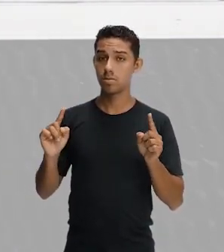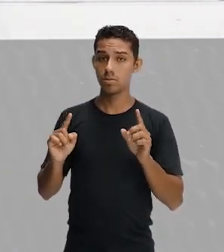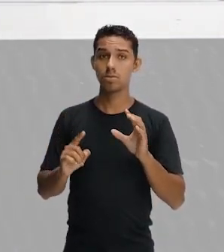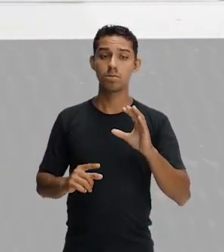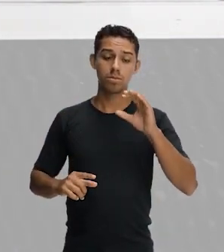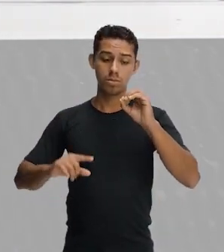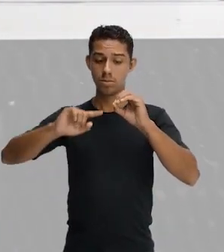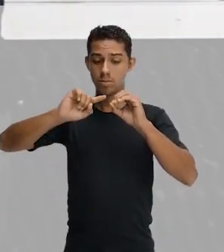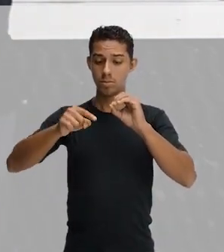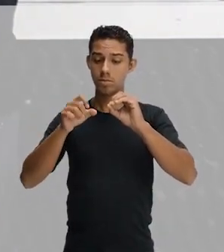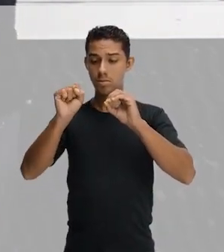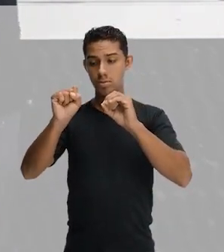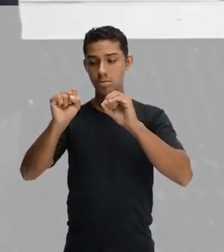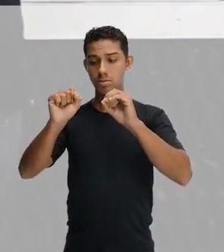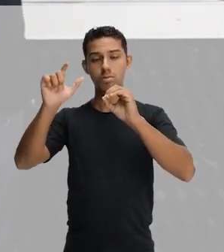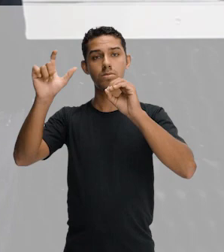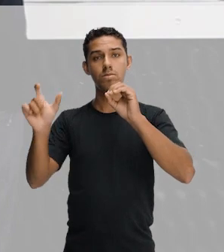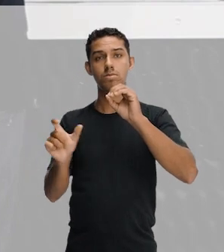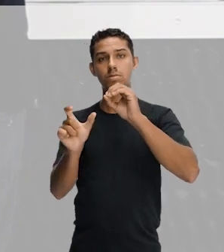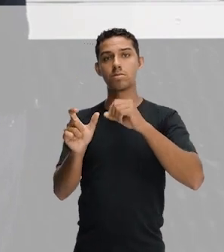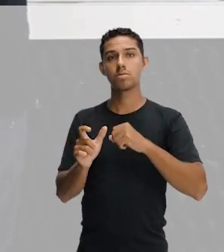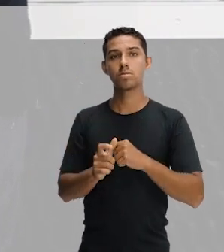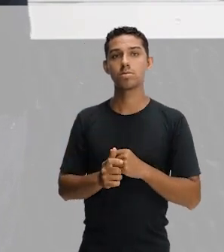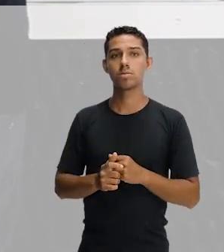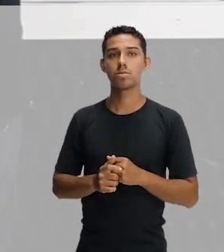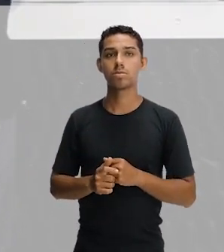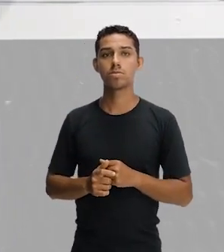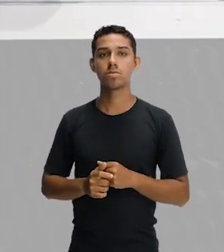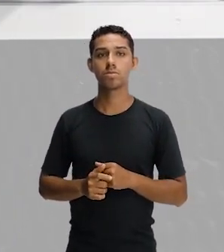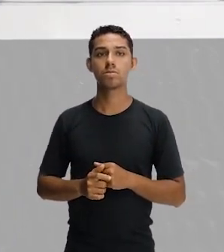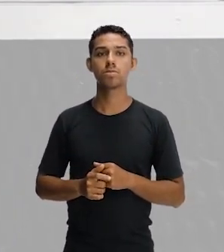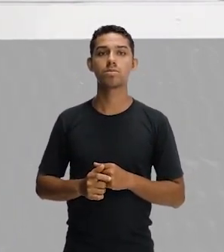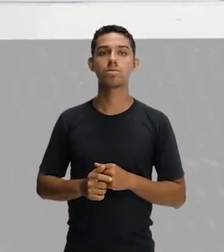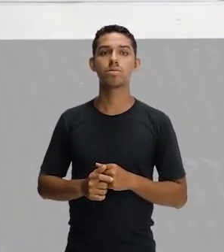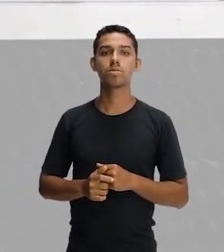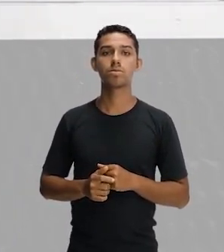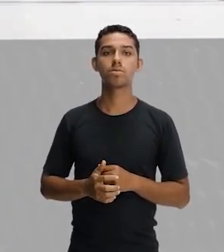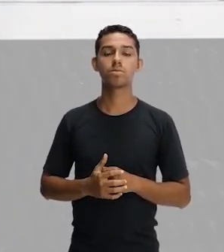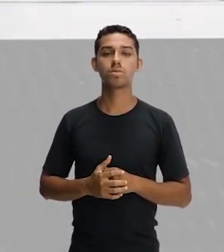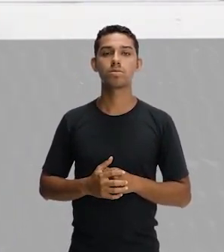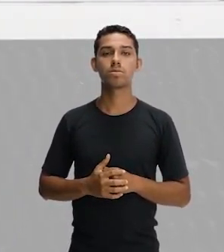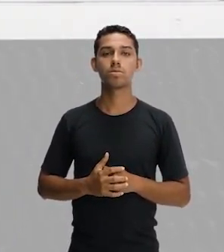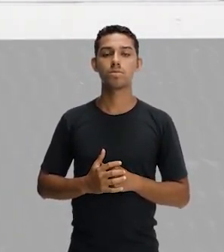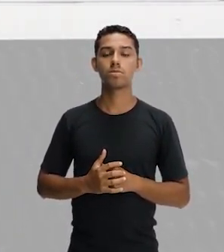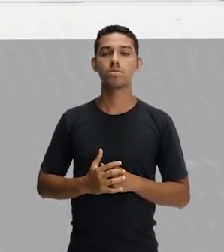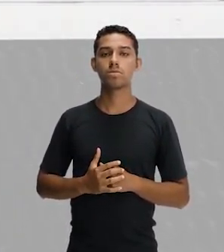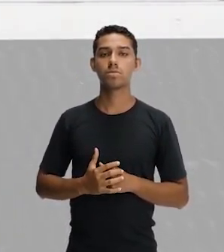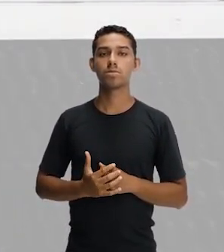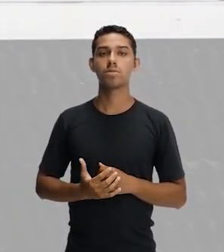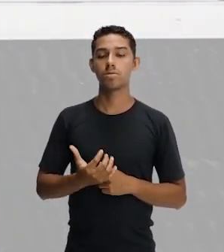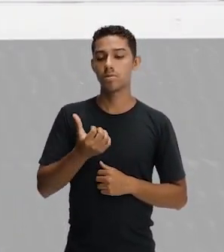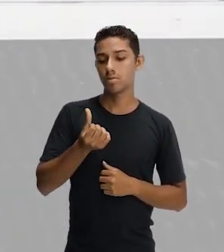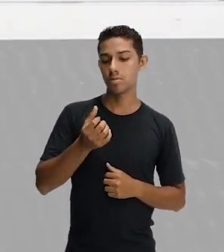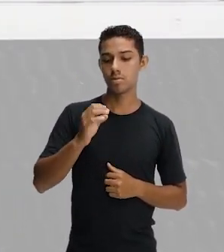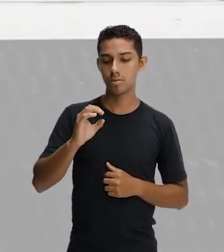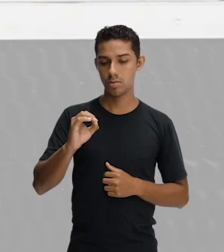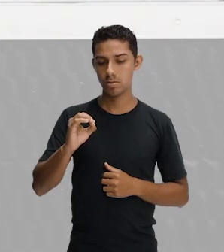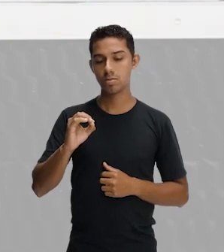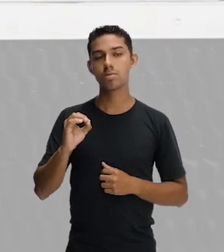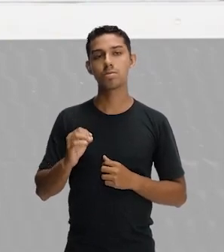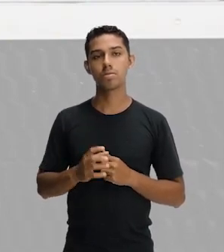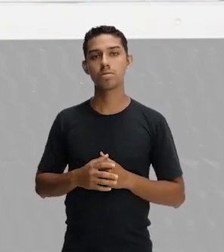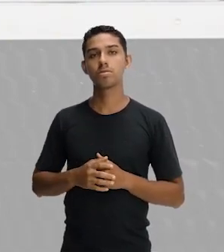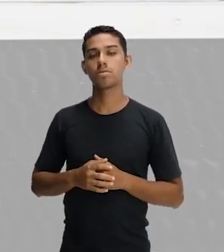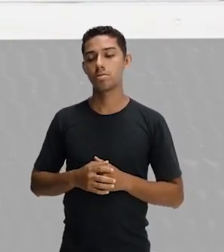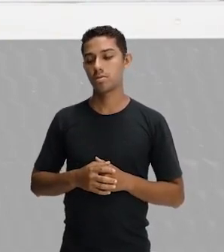nós temos uma casa decimal, que é o 8. Essa uma casa decimal aqui também vai me dar uma casa decimal ali embaixo. Então, a